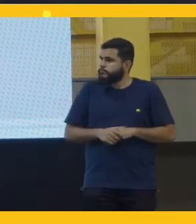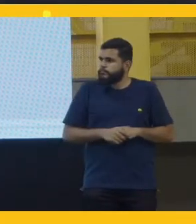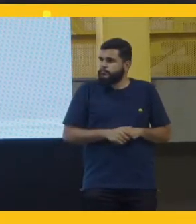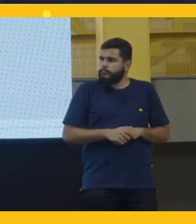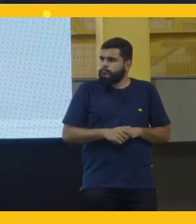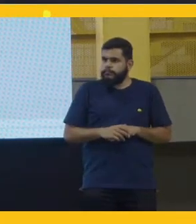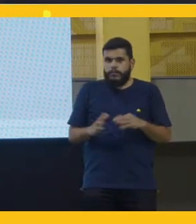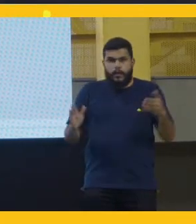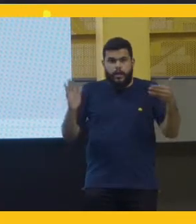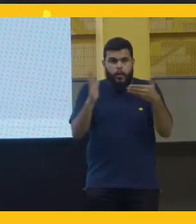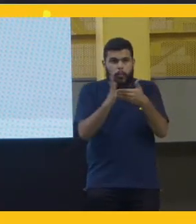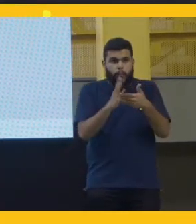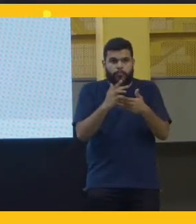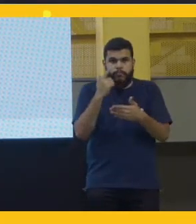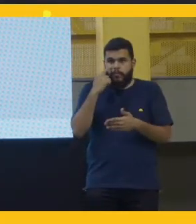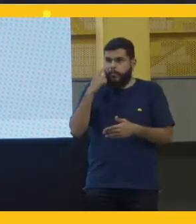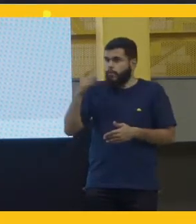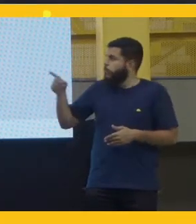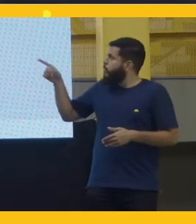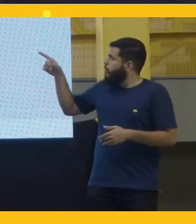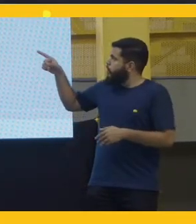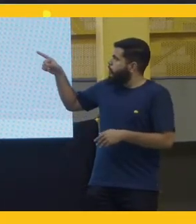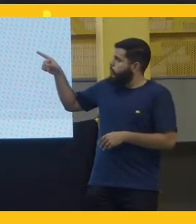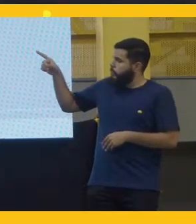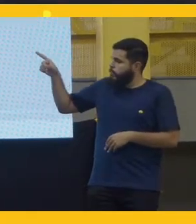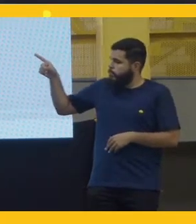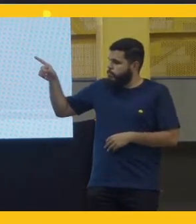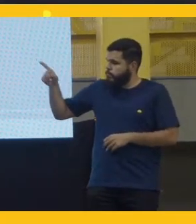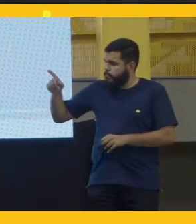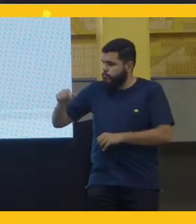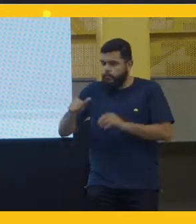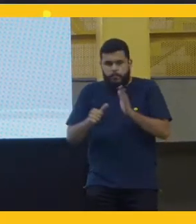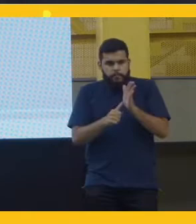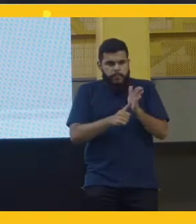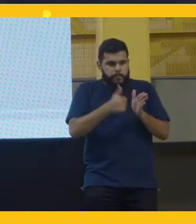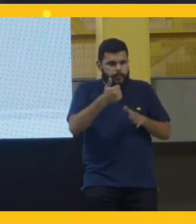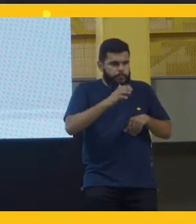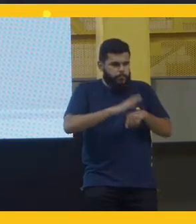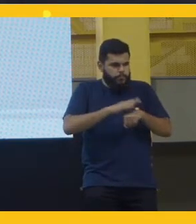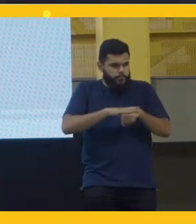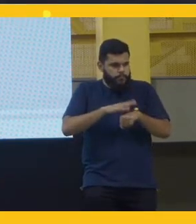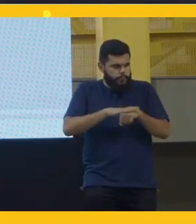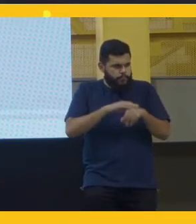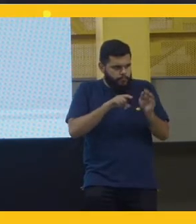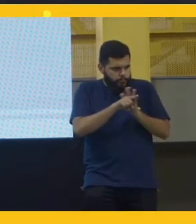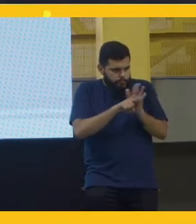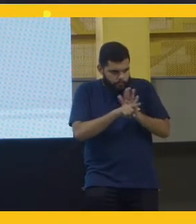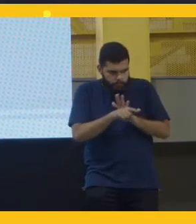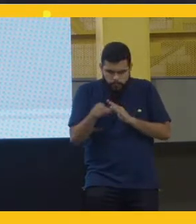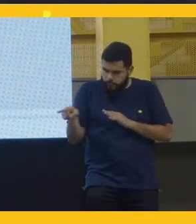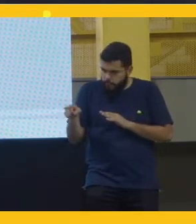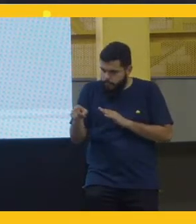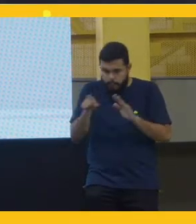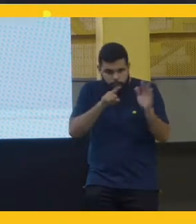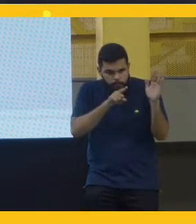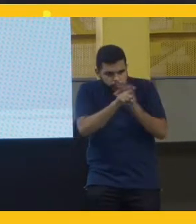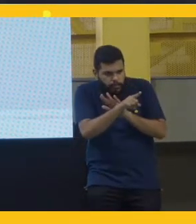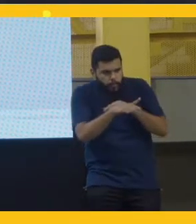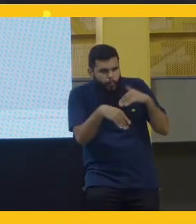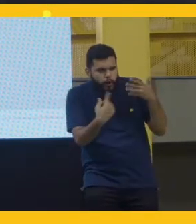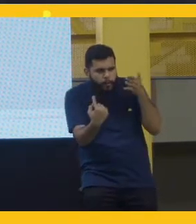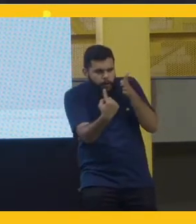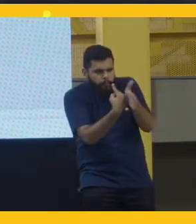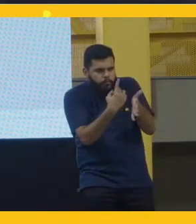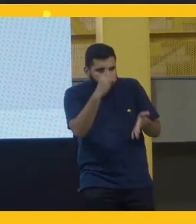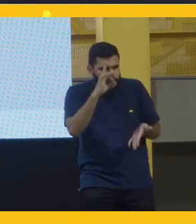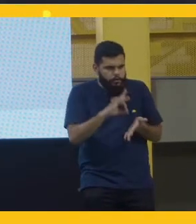É a última coisa que está ali, antes das opções. Então, a primeira coisa que você tem que procurar numa questão, muitas vezes, é a pergunta.